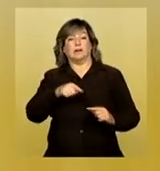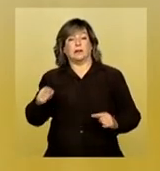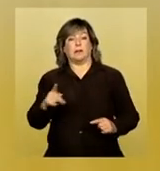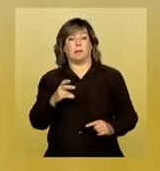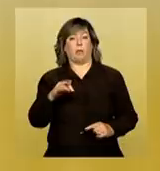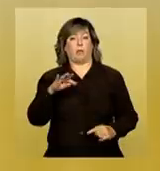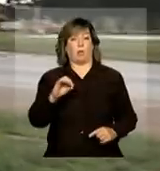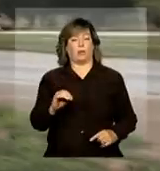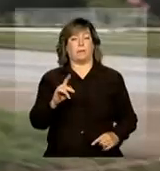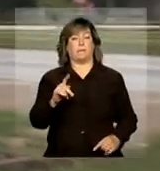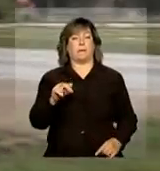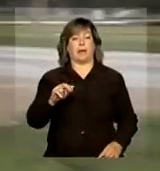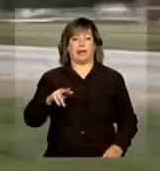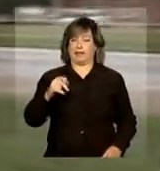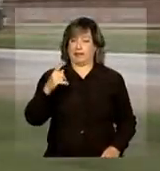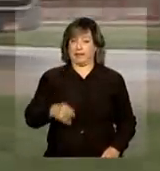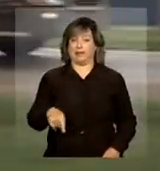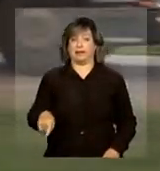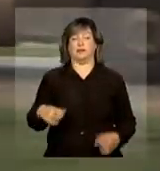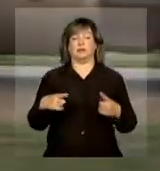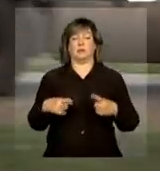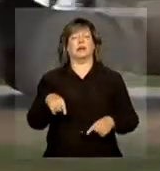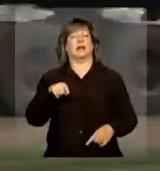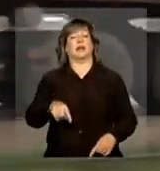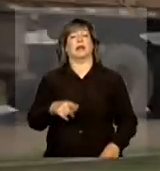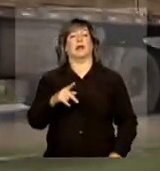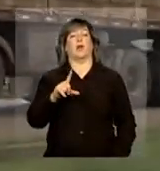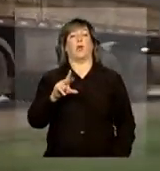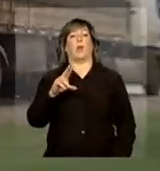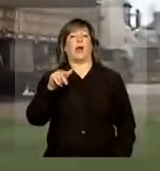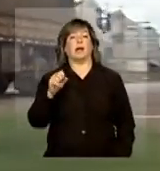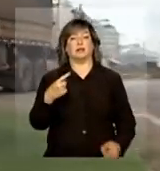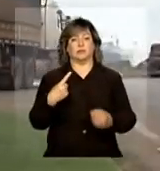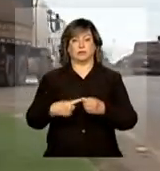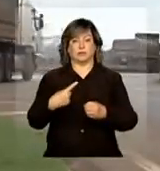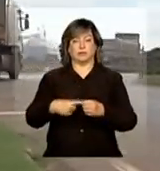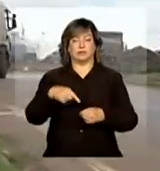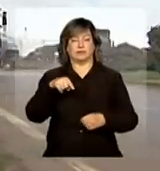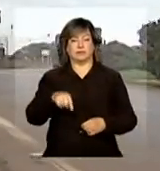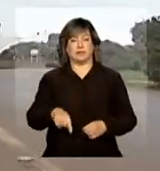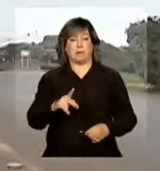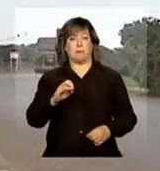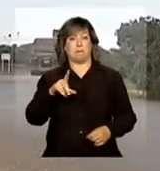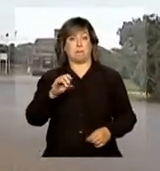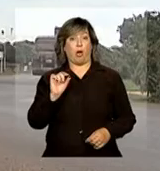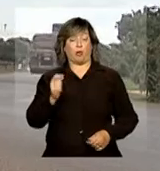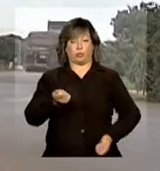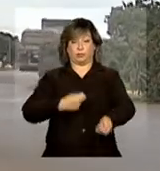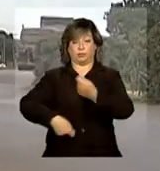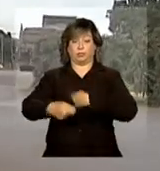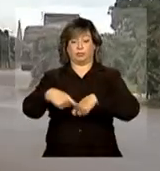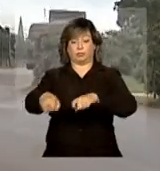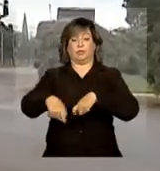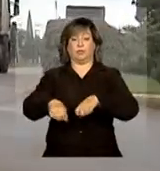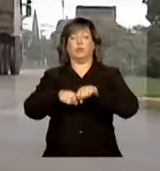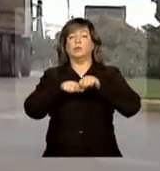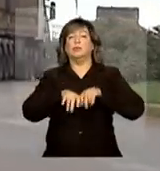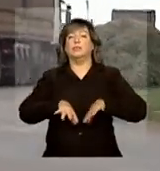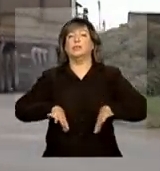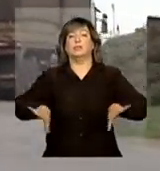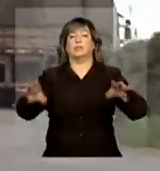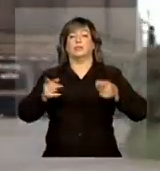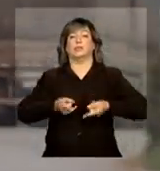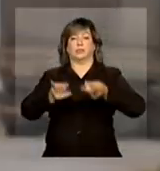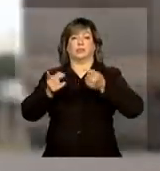Paranaguá, no Paraná, transformando o Lucas em um polo do agronegócio, com a missão de escoar a produção agrícola das